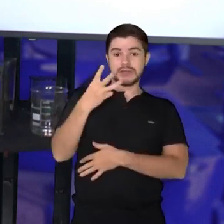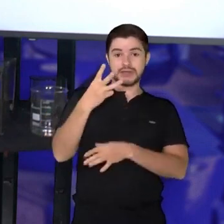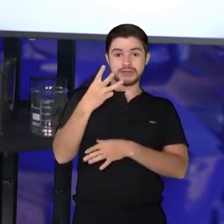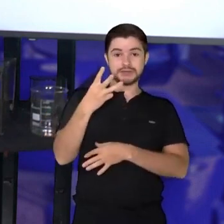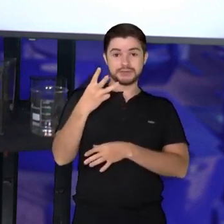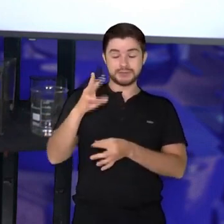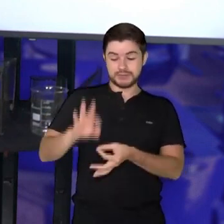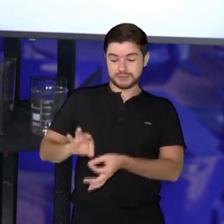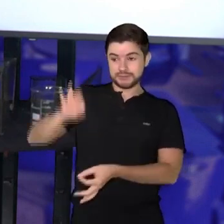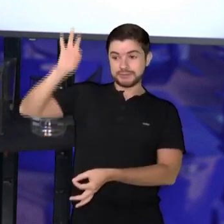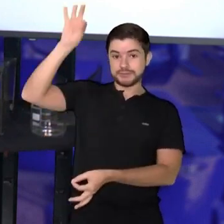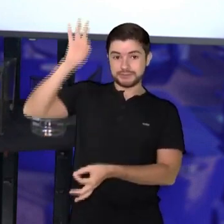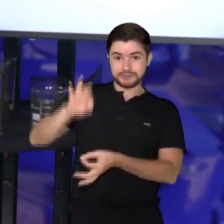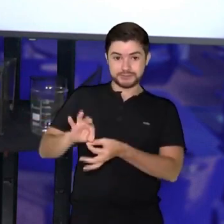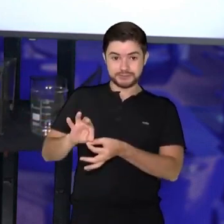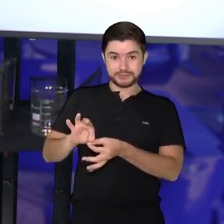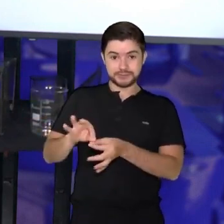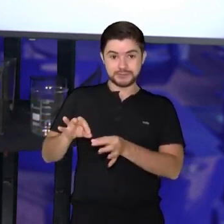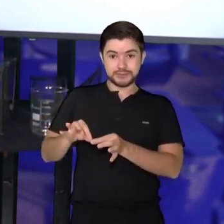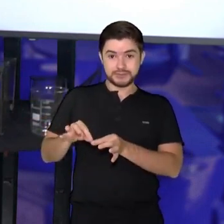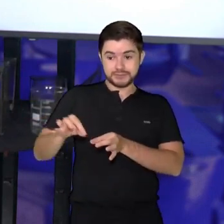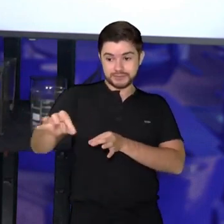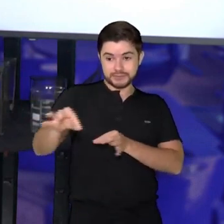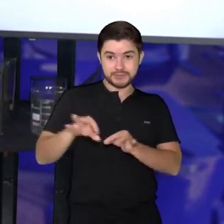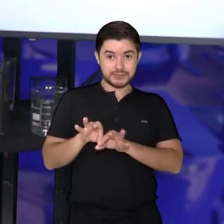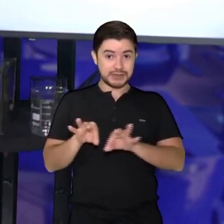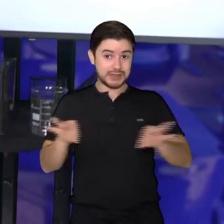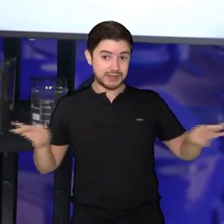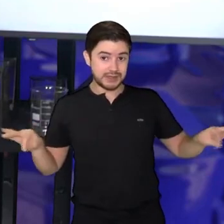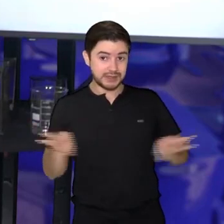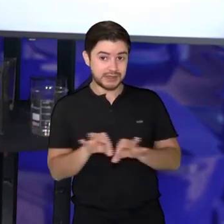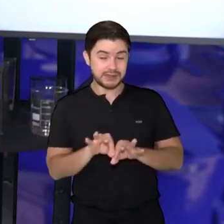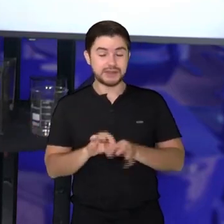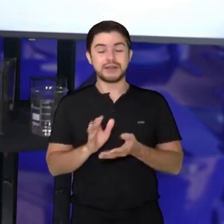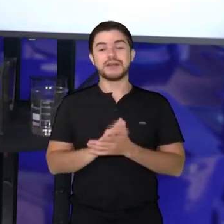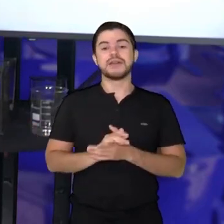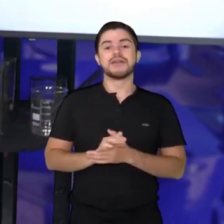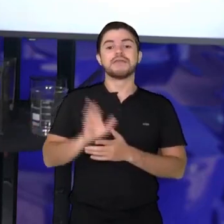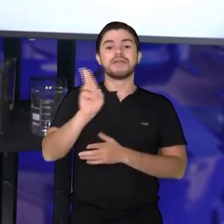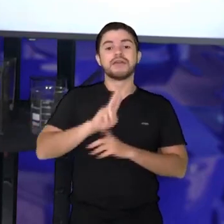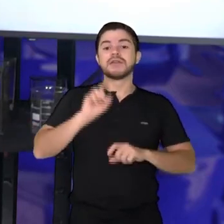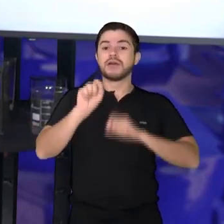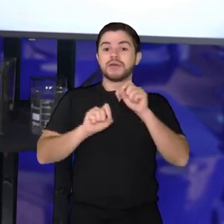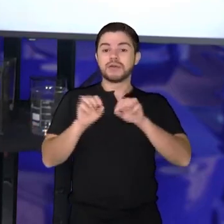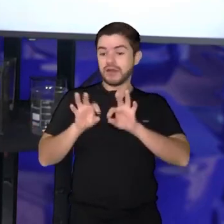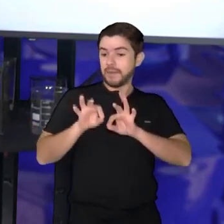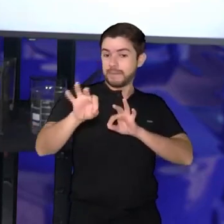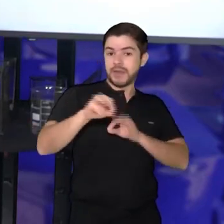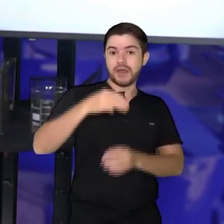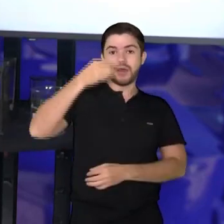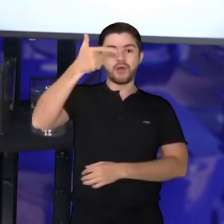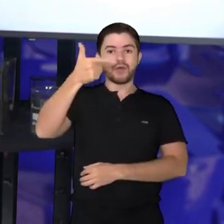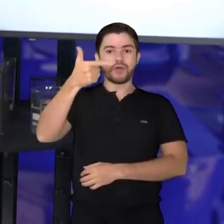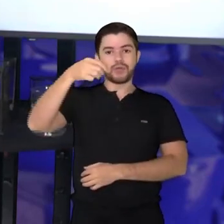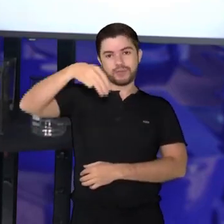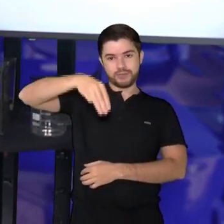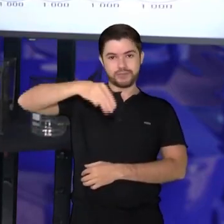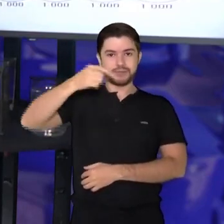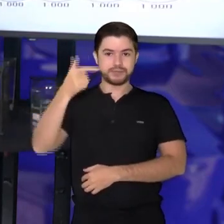são altura, comprimento e largura, então ficaria metro cúbico, tá certo?